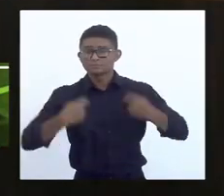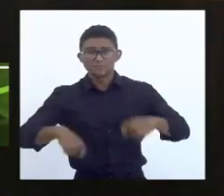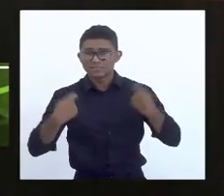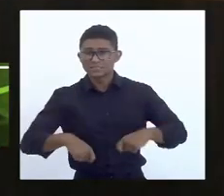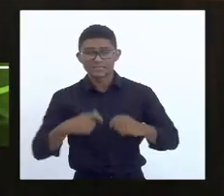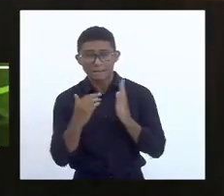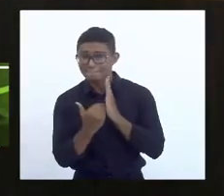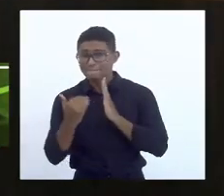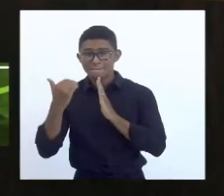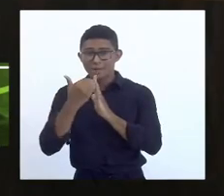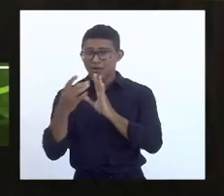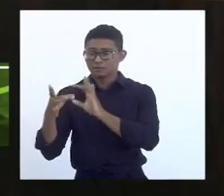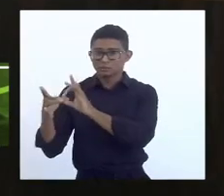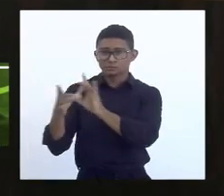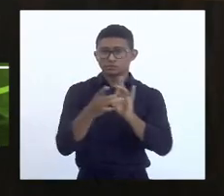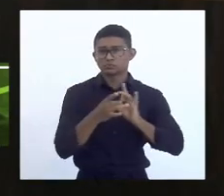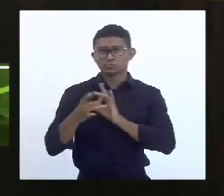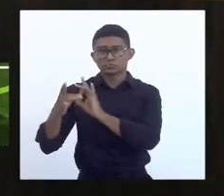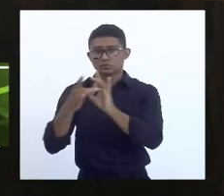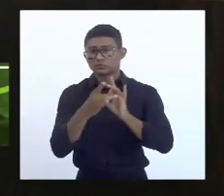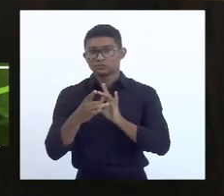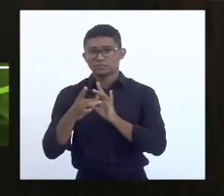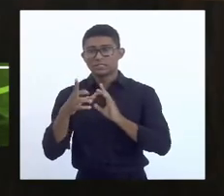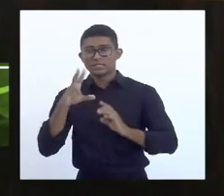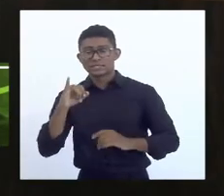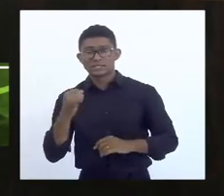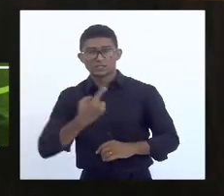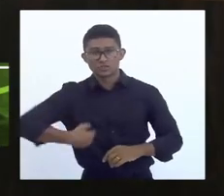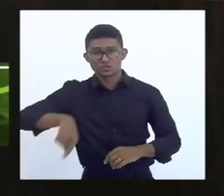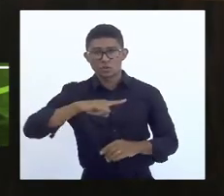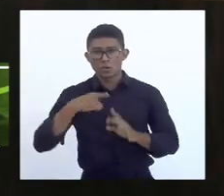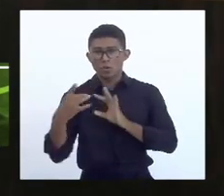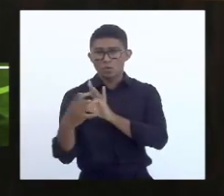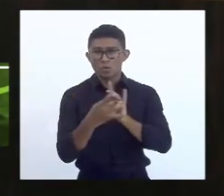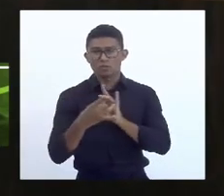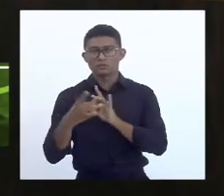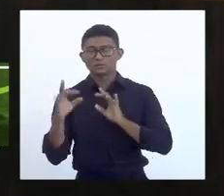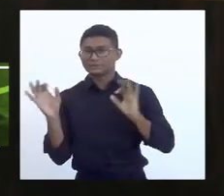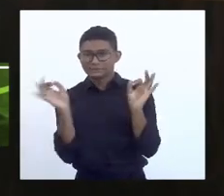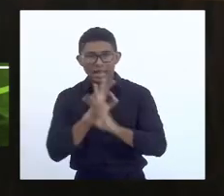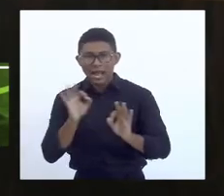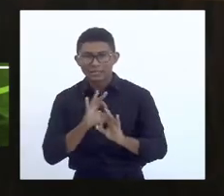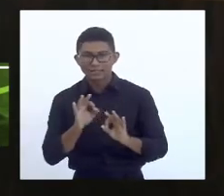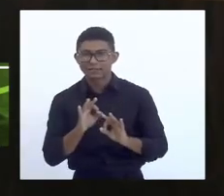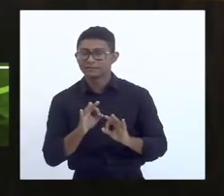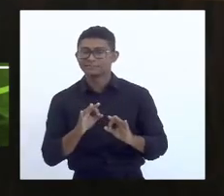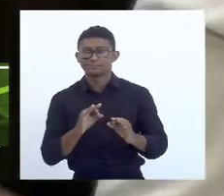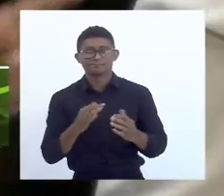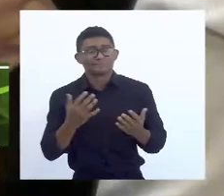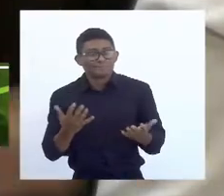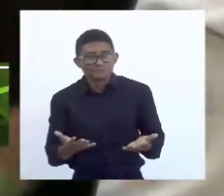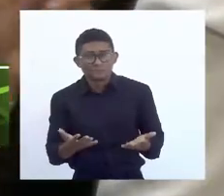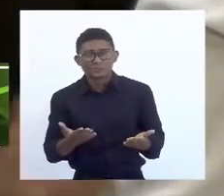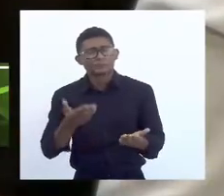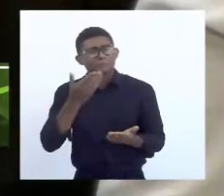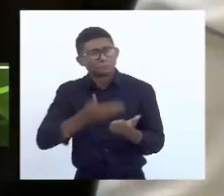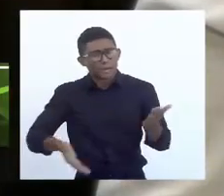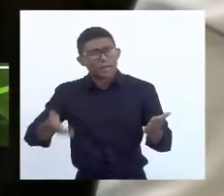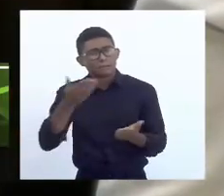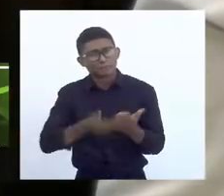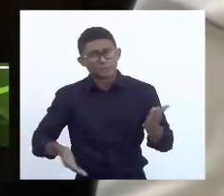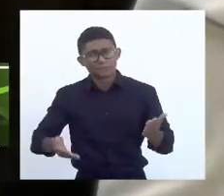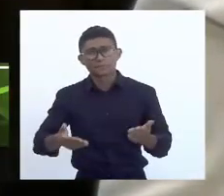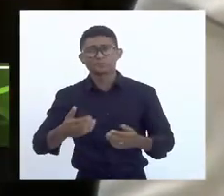nós, seguiremos sendo um corpo estranho, e nós com a nossa diversidade. Nós reconhecendo essa